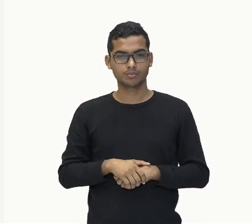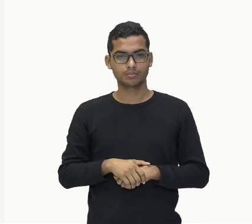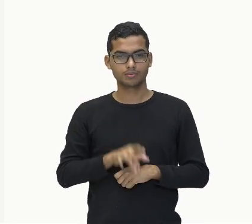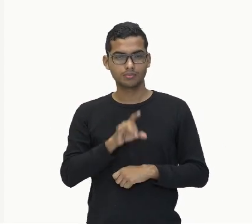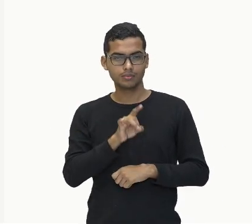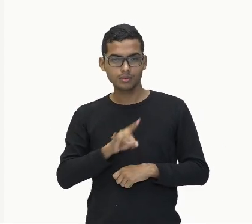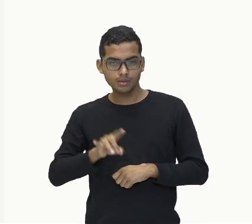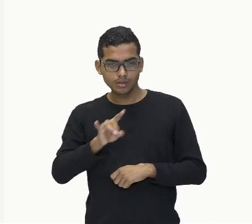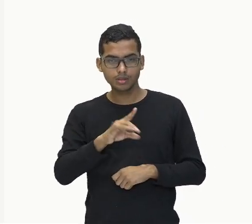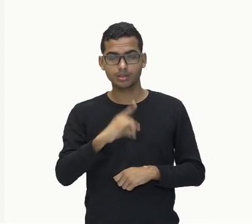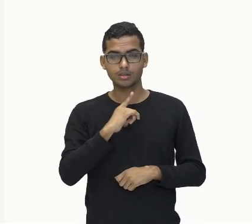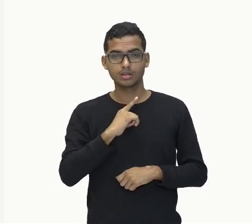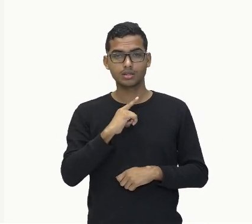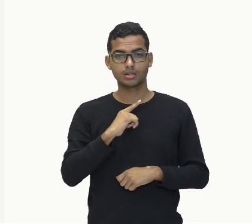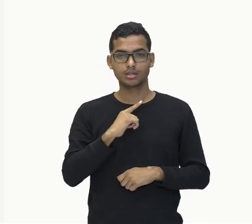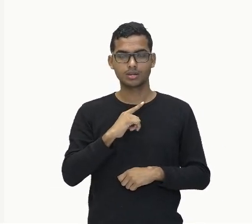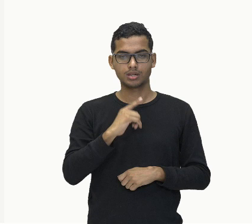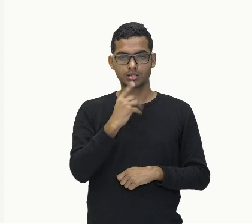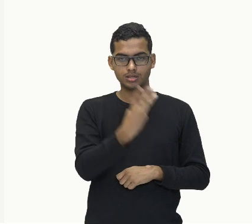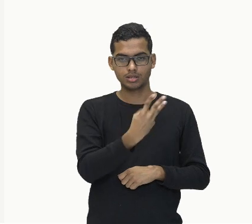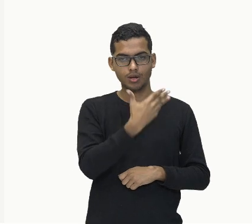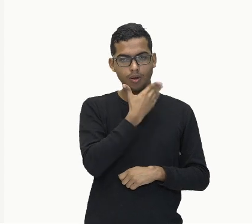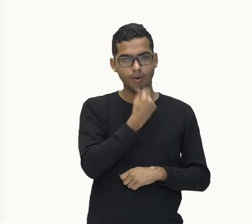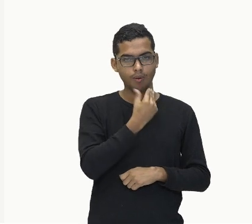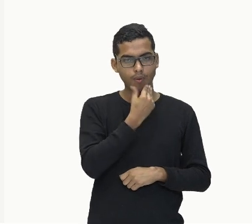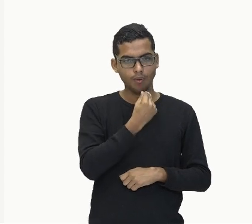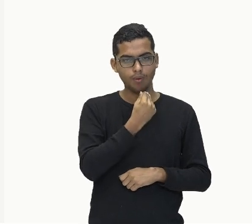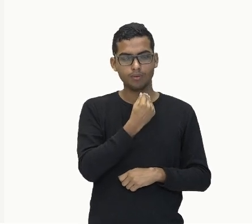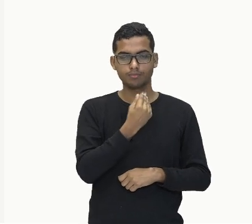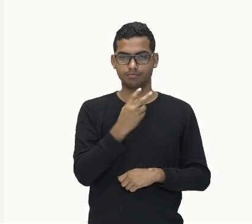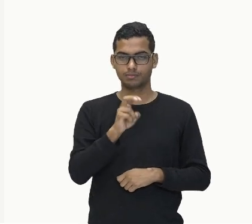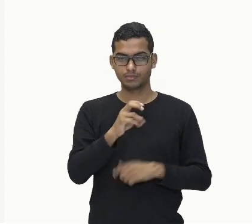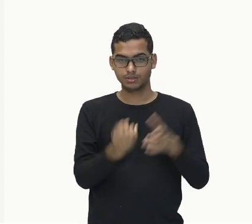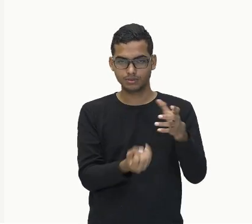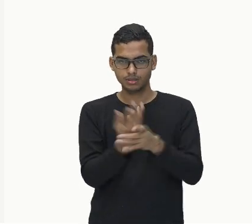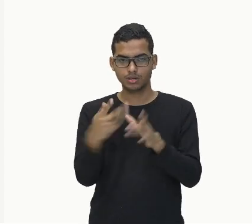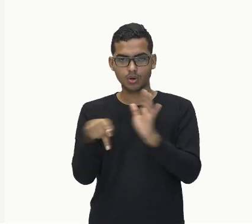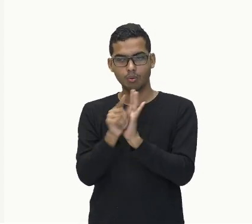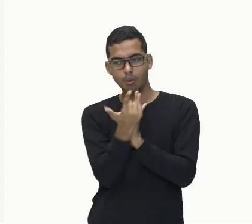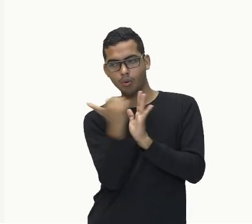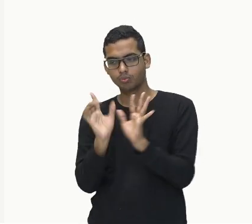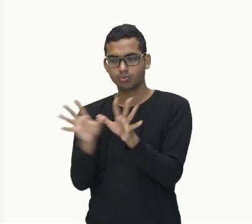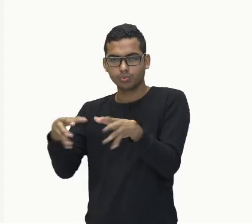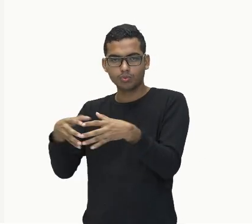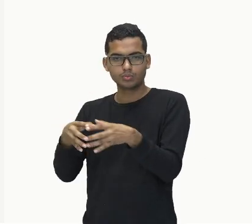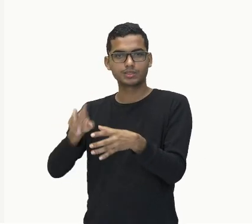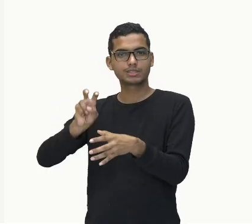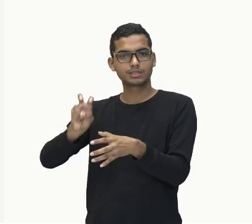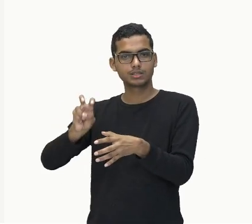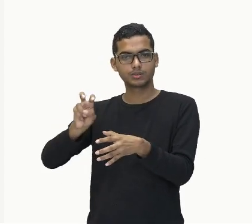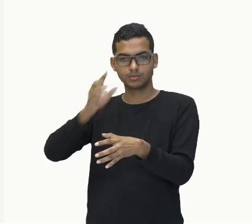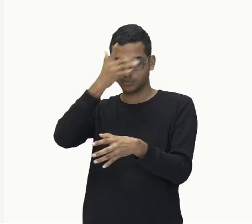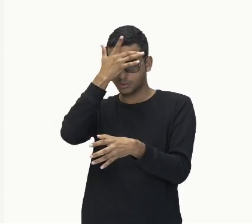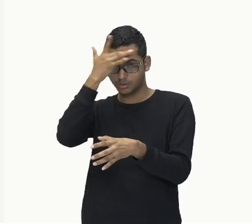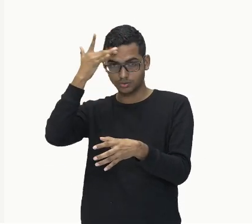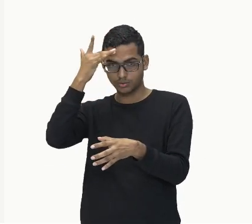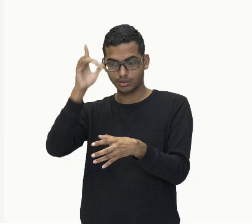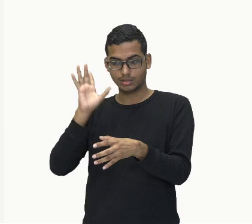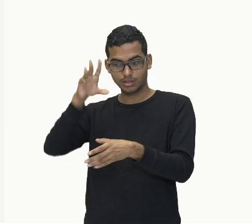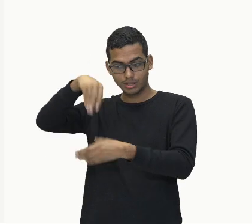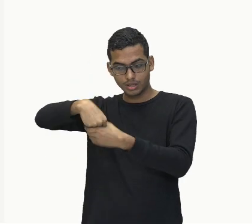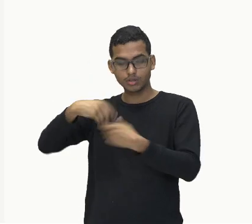mulheres. E a gente precisa de uma comissão de 5 pessoas, onde devemos ter 3 homens e